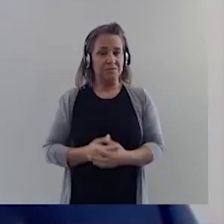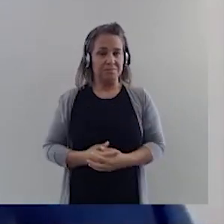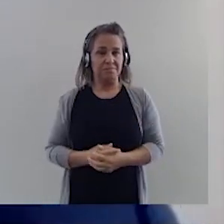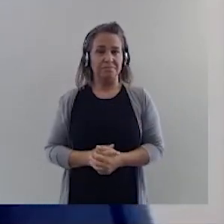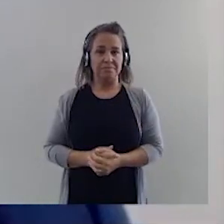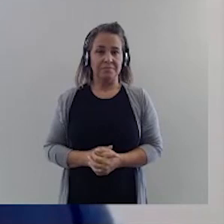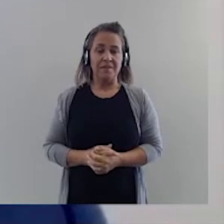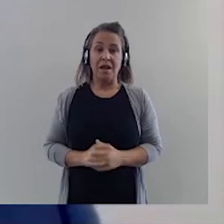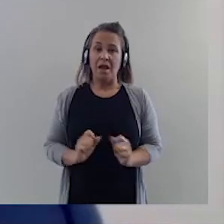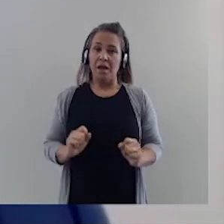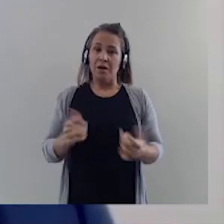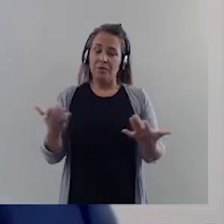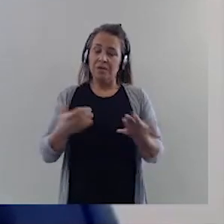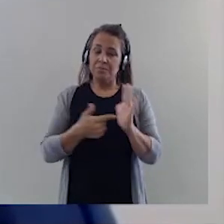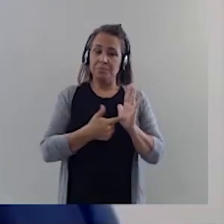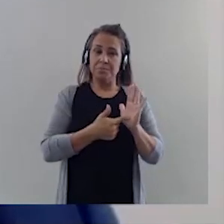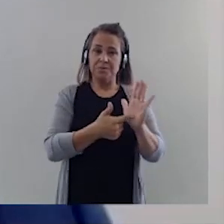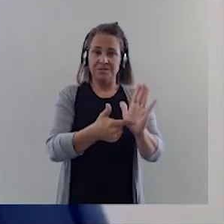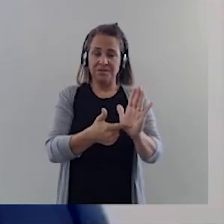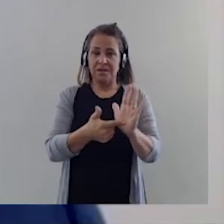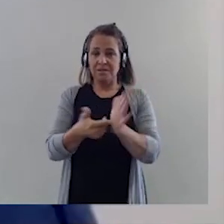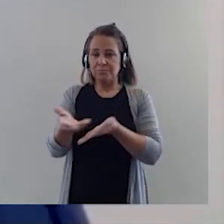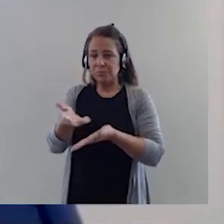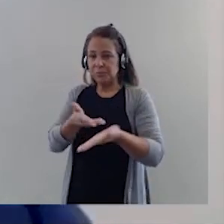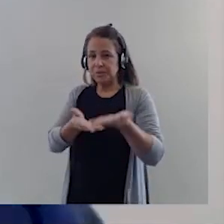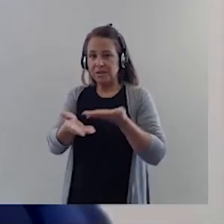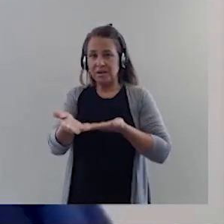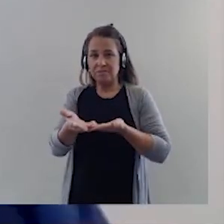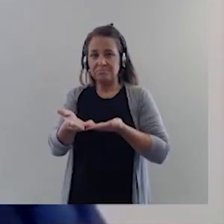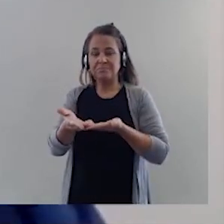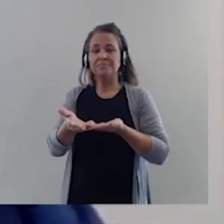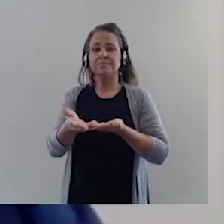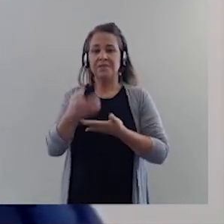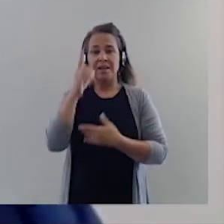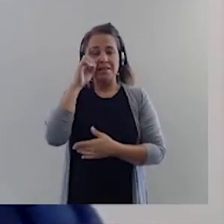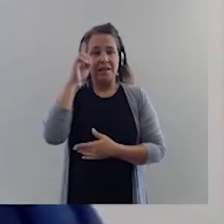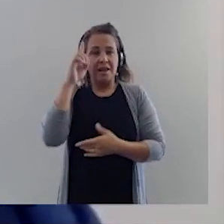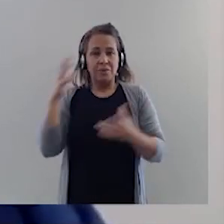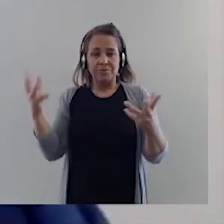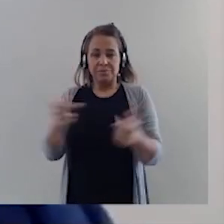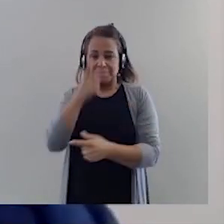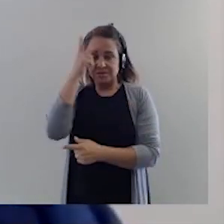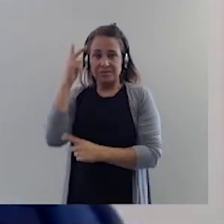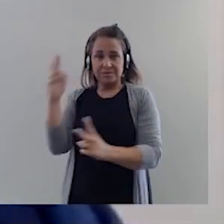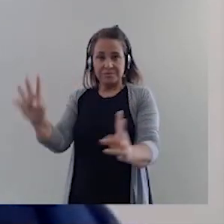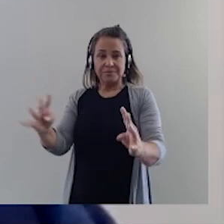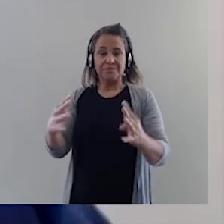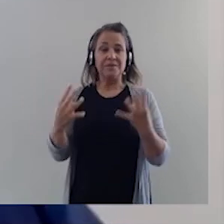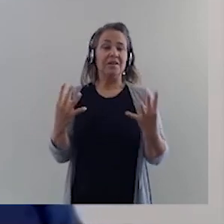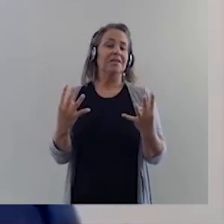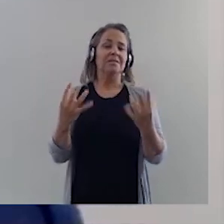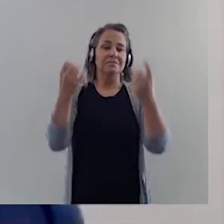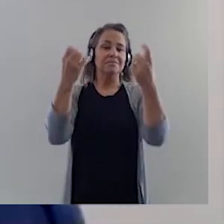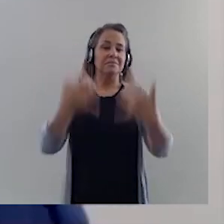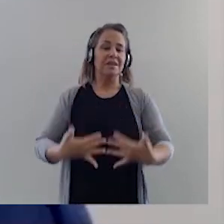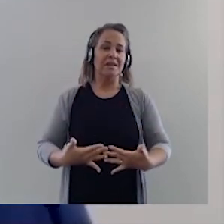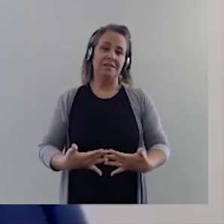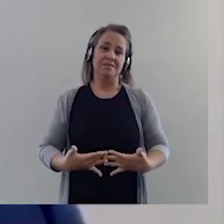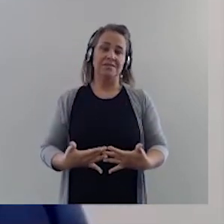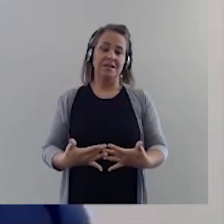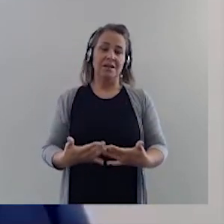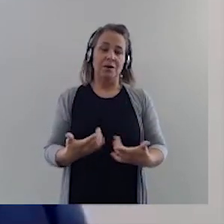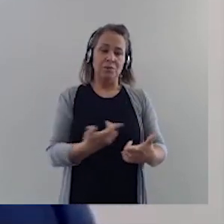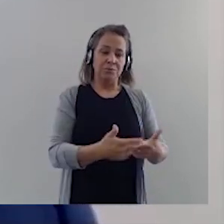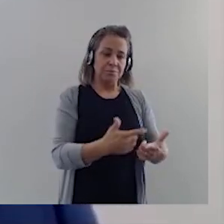pretendo expor, trocar essa ideia com todos que nos acompanham, é sobre as circunstâncias